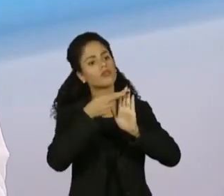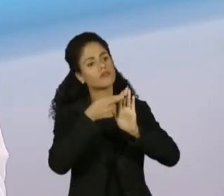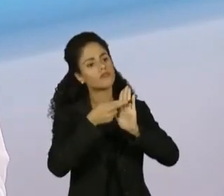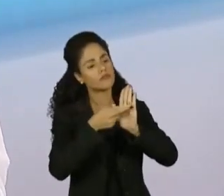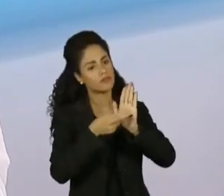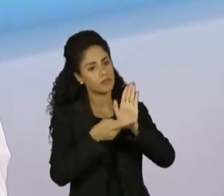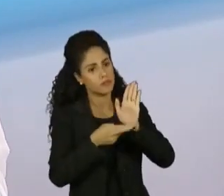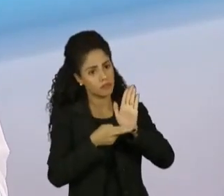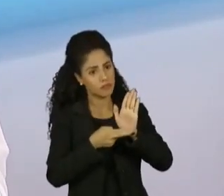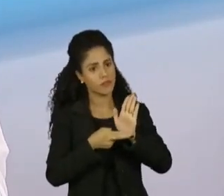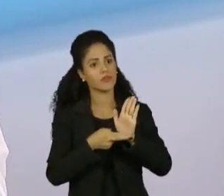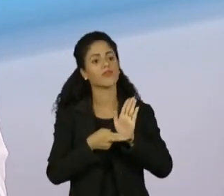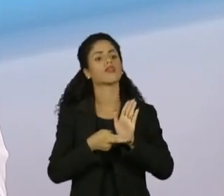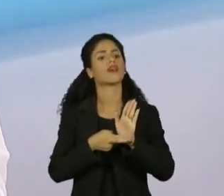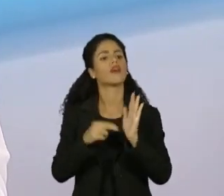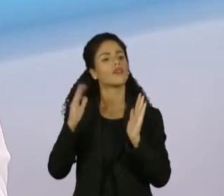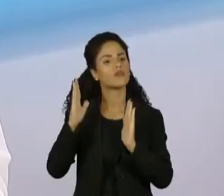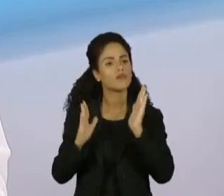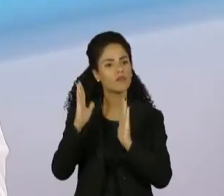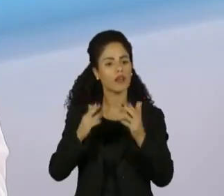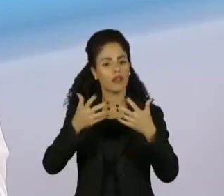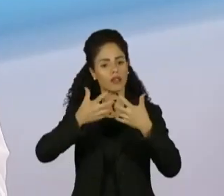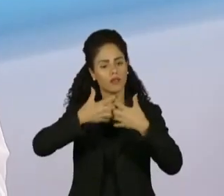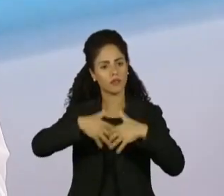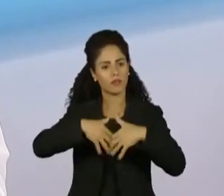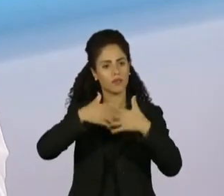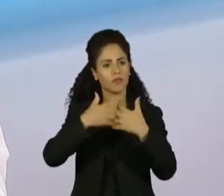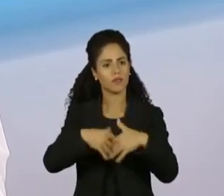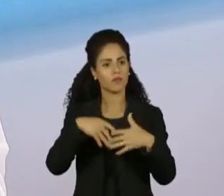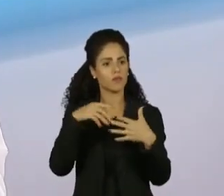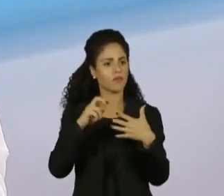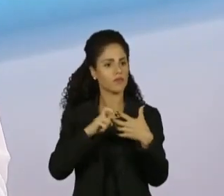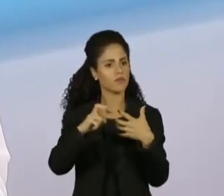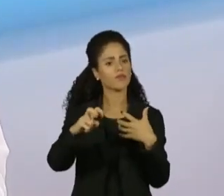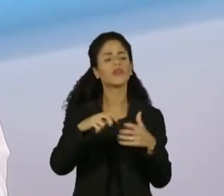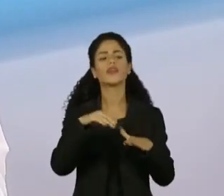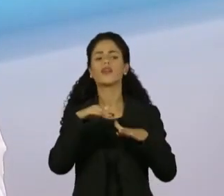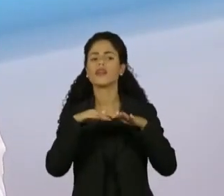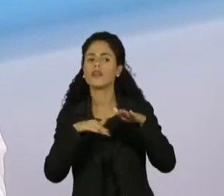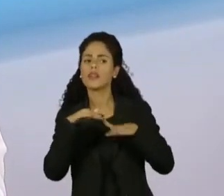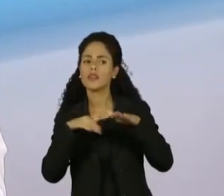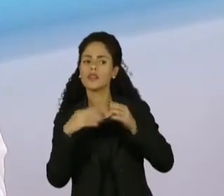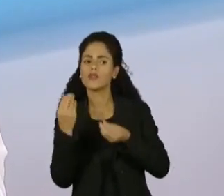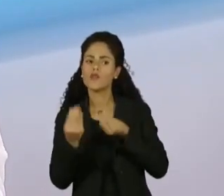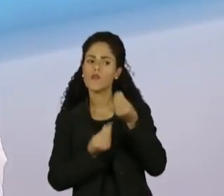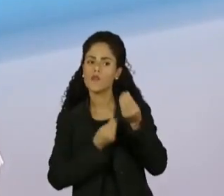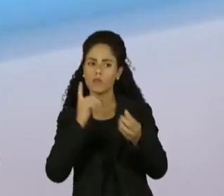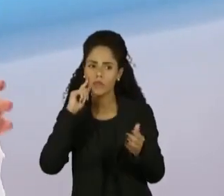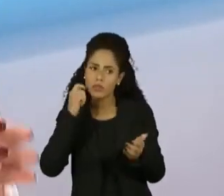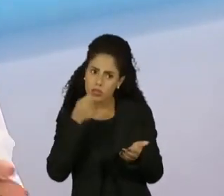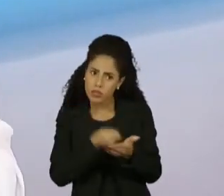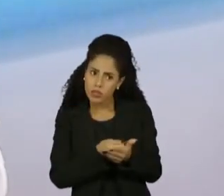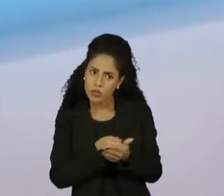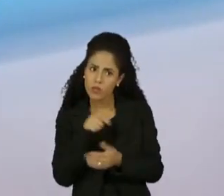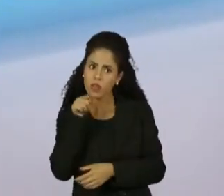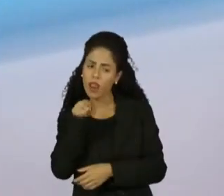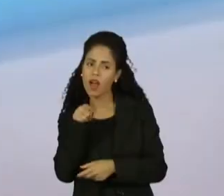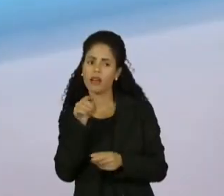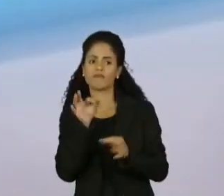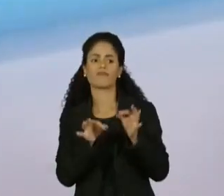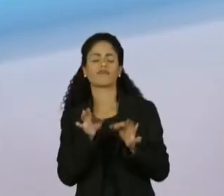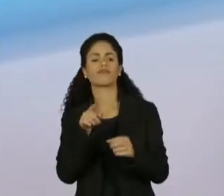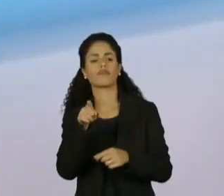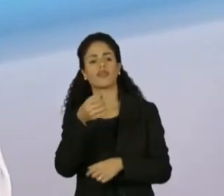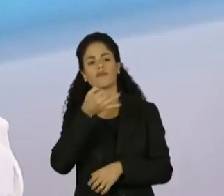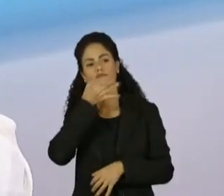período eleitoral para evitar o uso de inteligência artificial. E isso depende de uma reação do Congresso. Nos discursos, esse